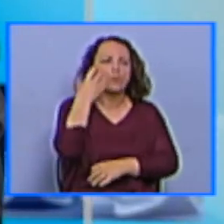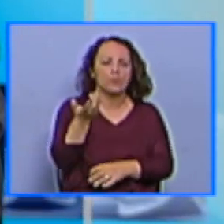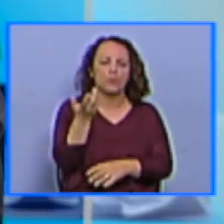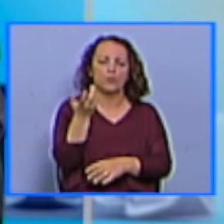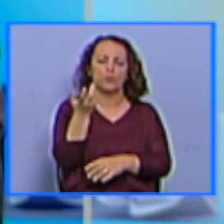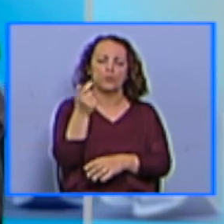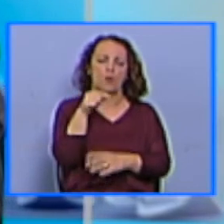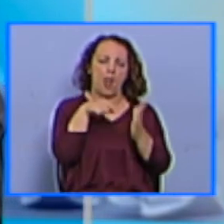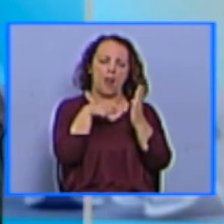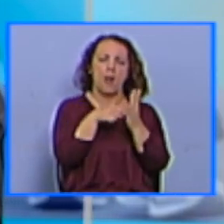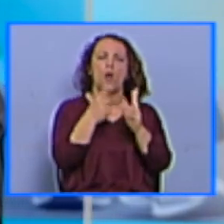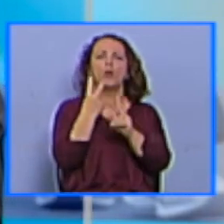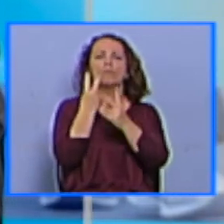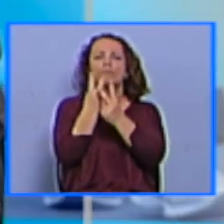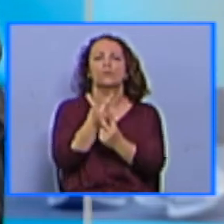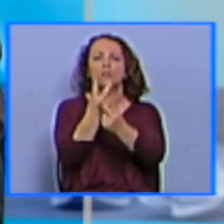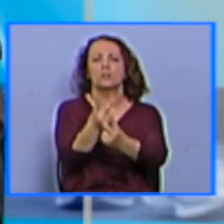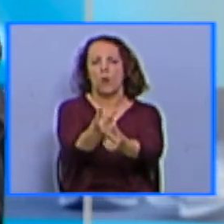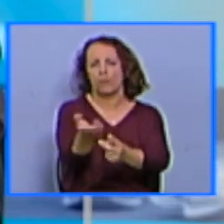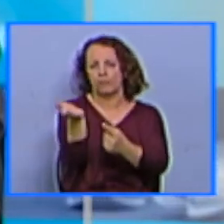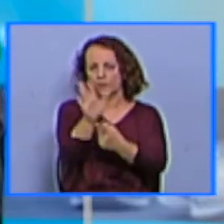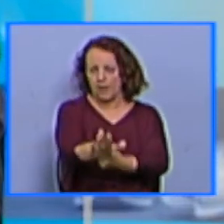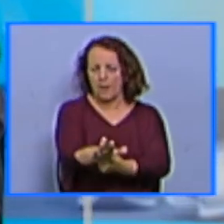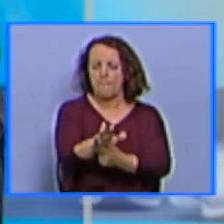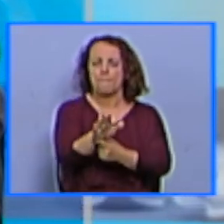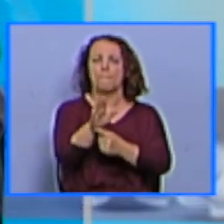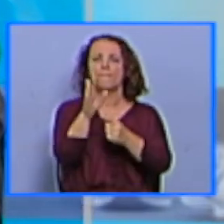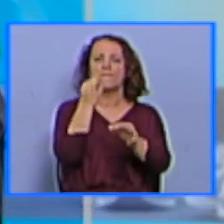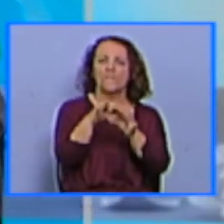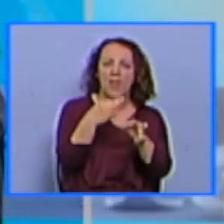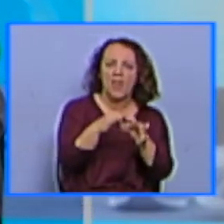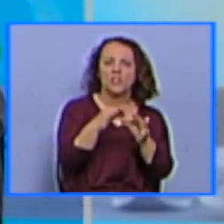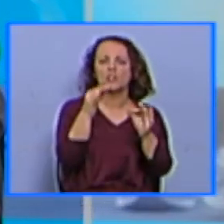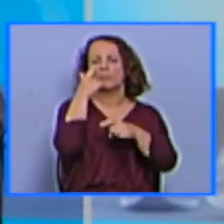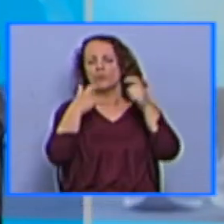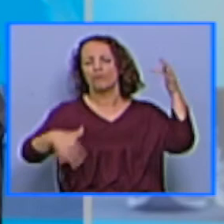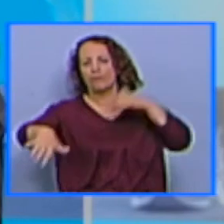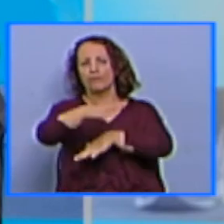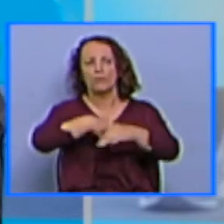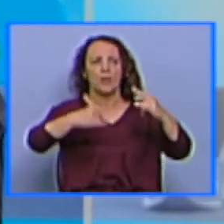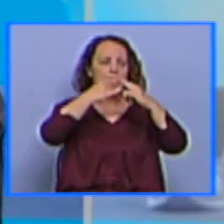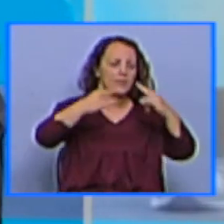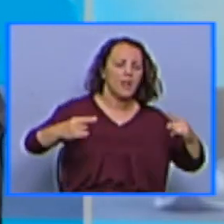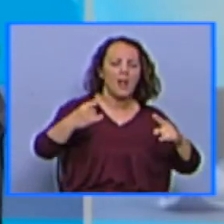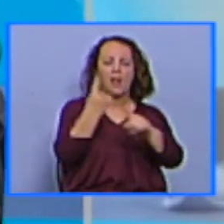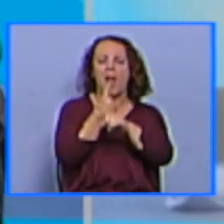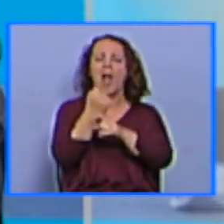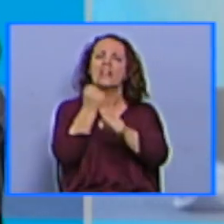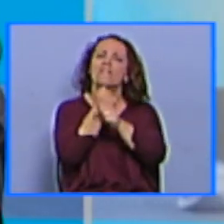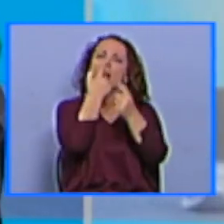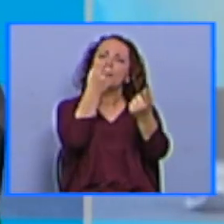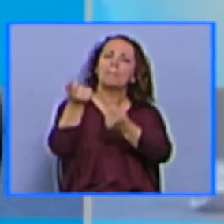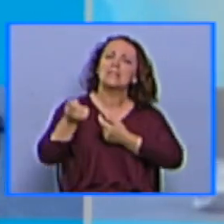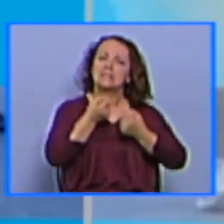incide aqui nas procissões, um dos últimos pontos, procissões, festas, concentrações religiosas, acampamentos e outras atividades similares que